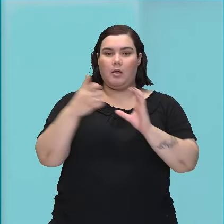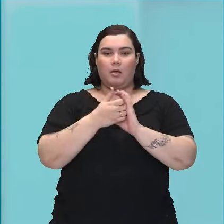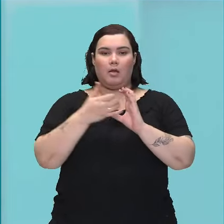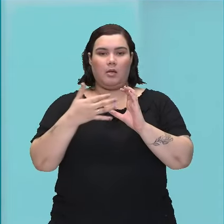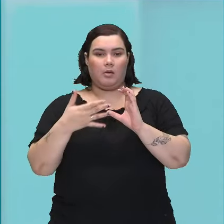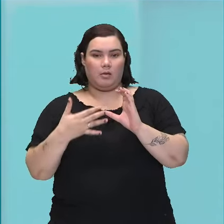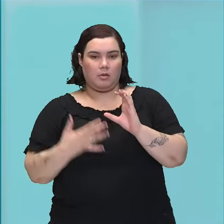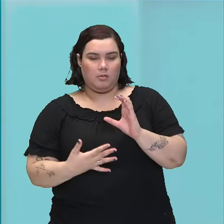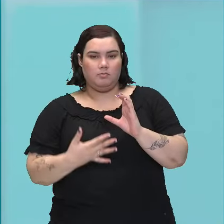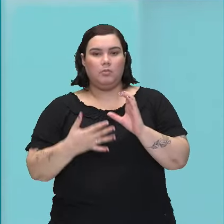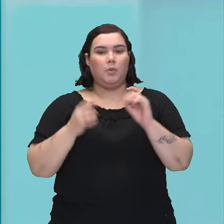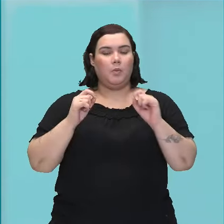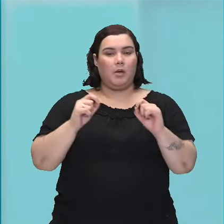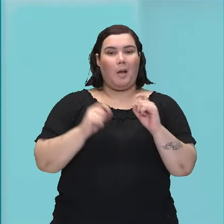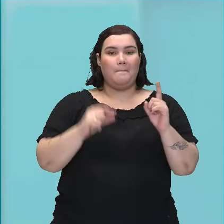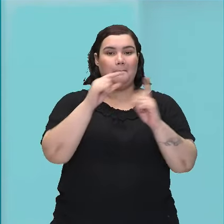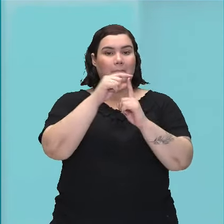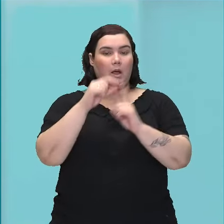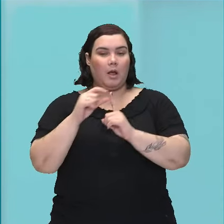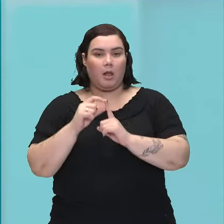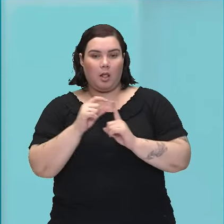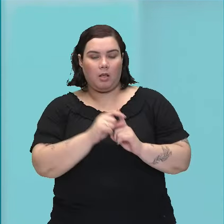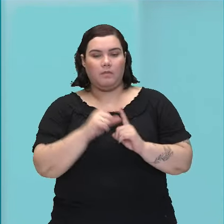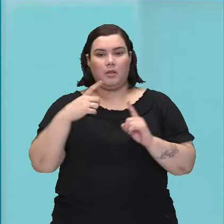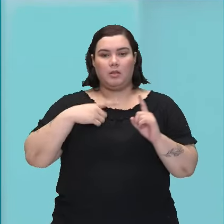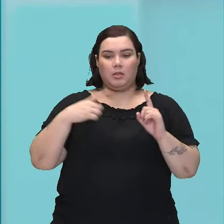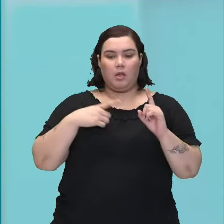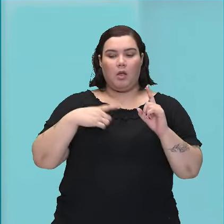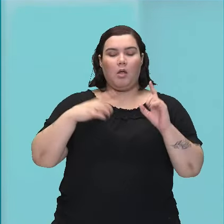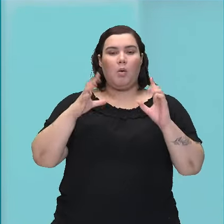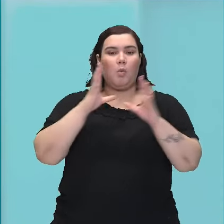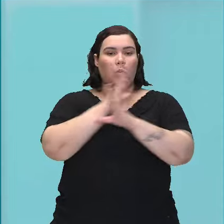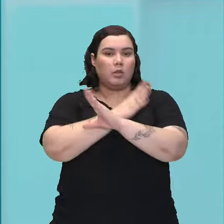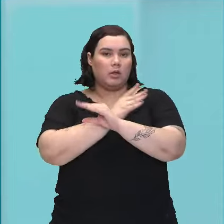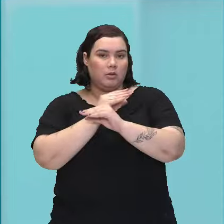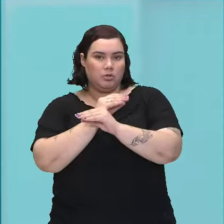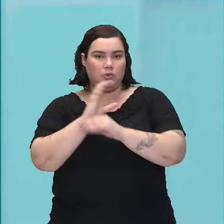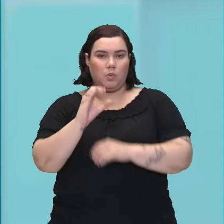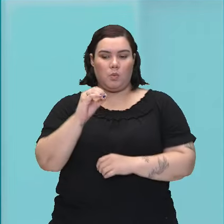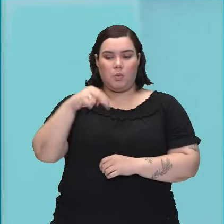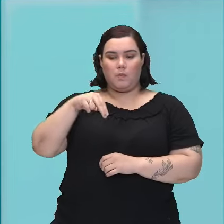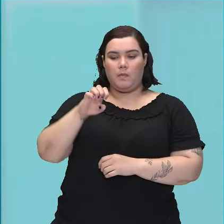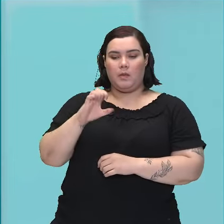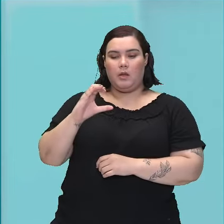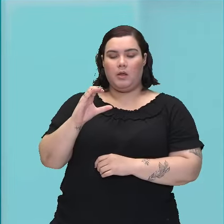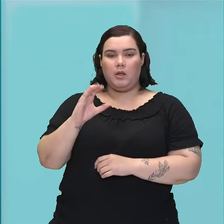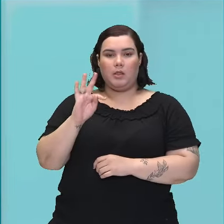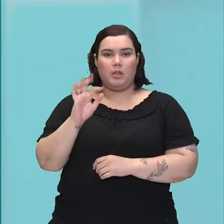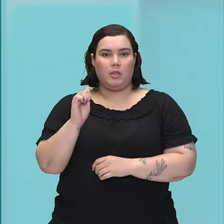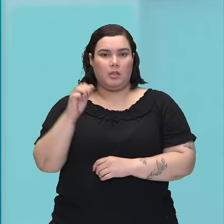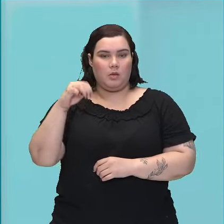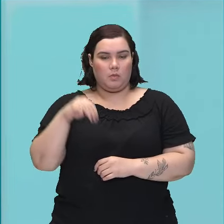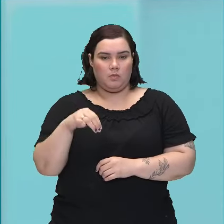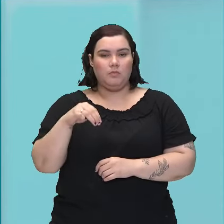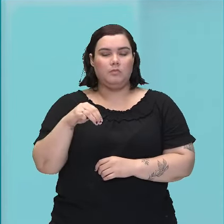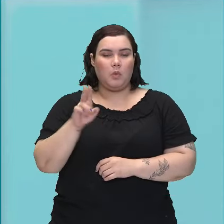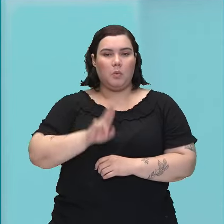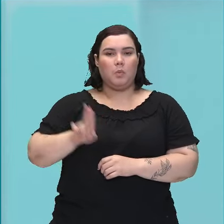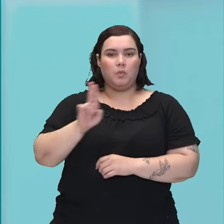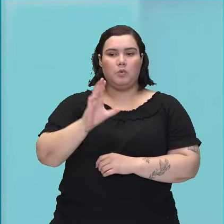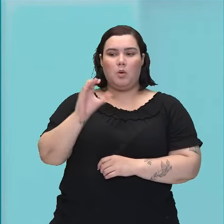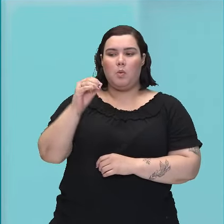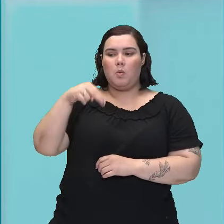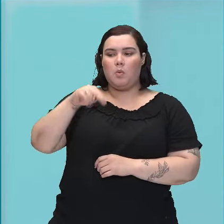em palavras que se conectam ou que fazem referência a algum